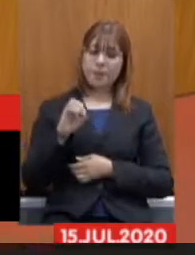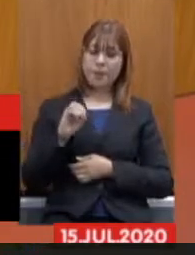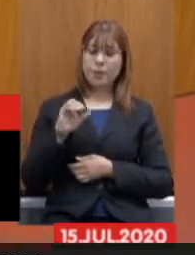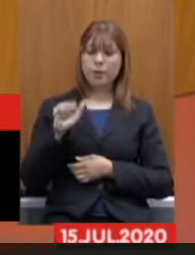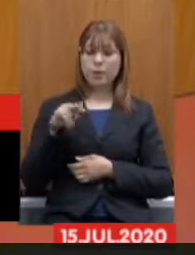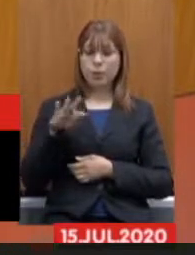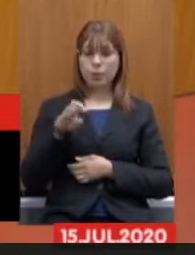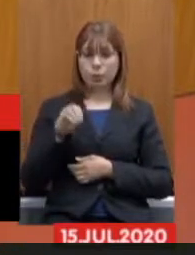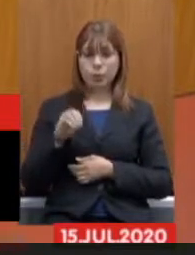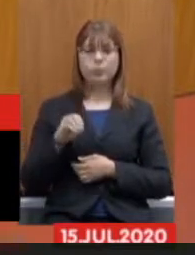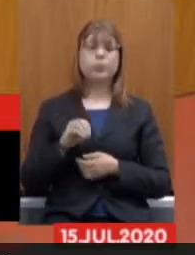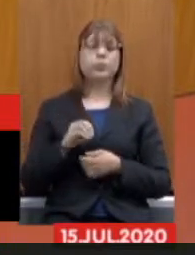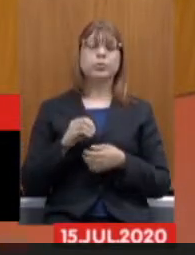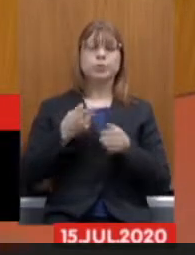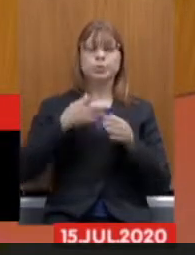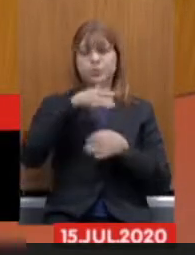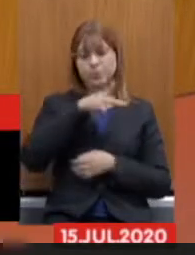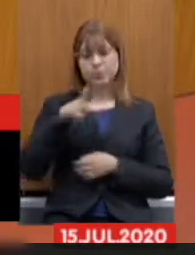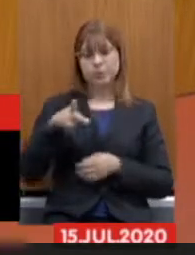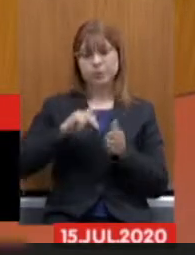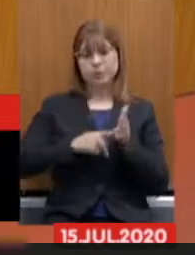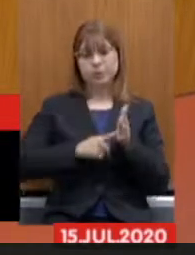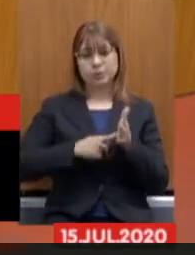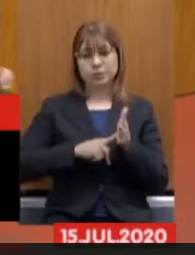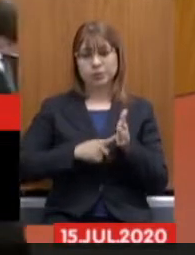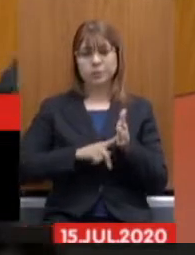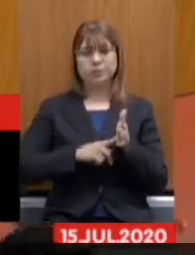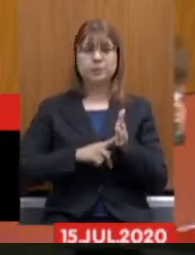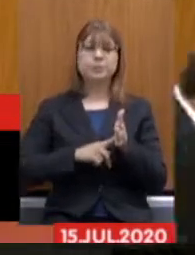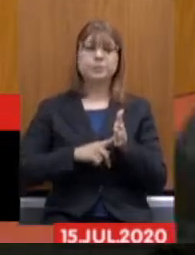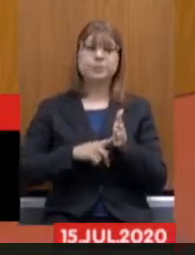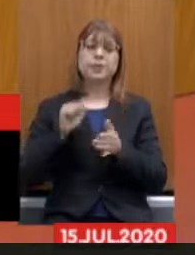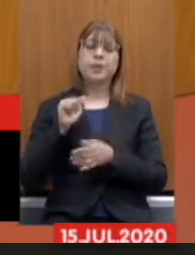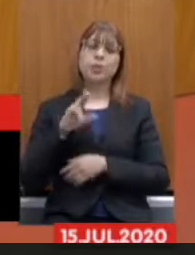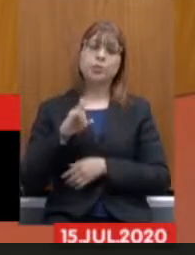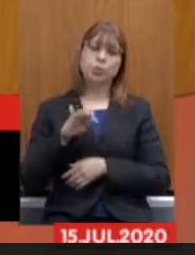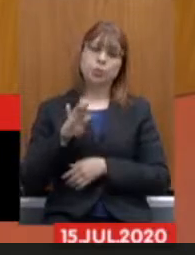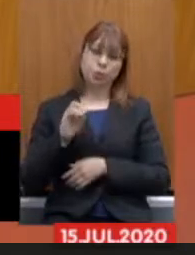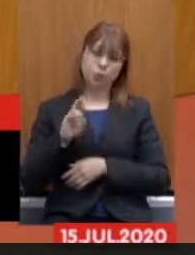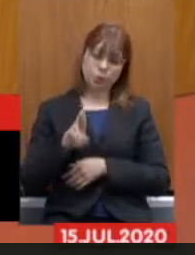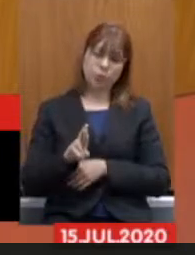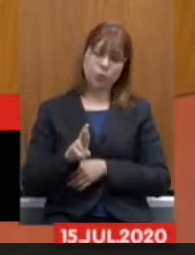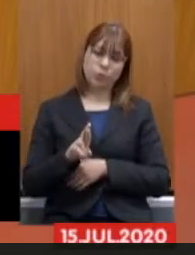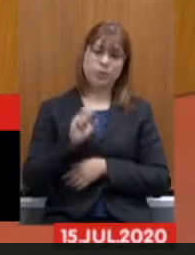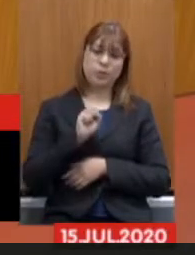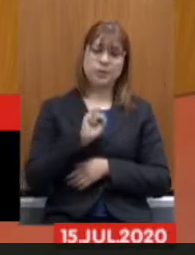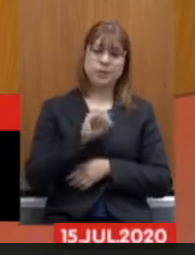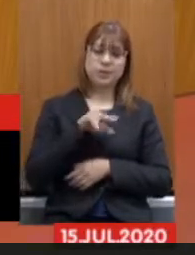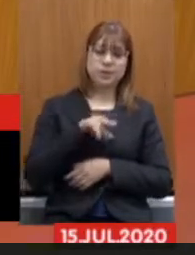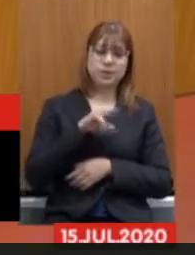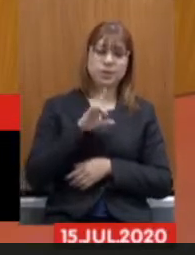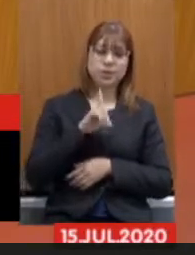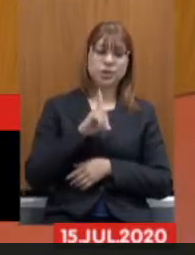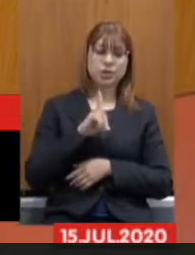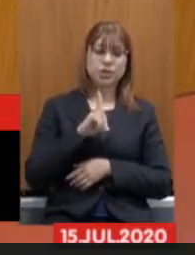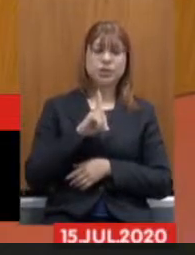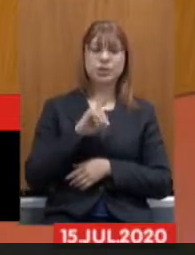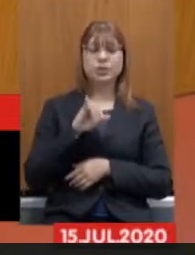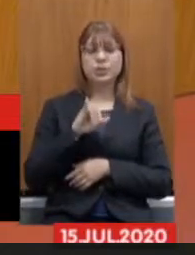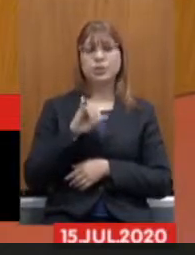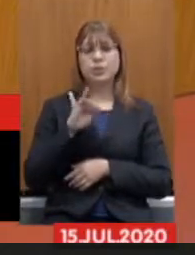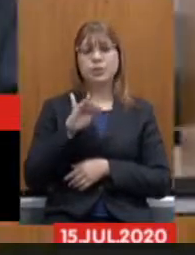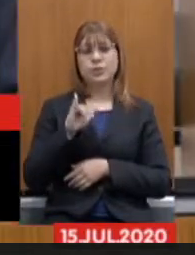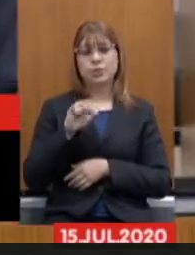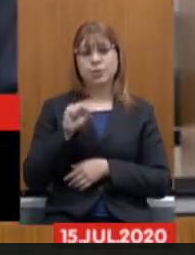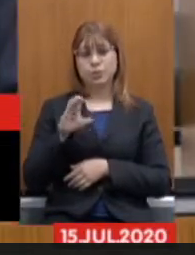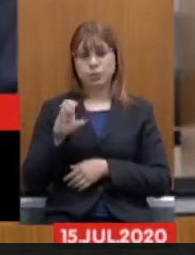presidente do sindicato dos auditores fiscais da receita estadual de minas gerais o sindifisco registro ainda a presença dos